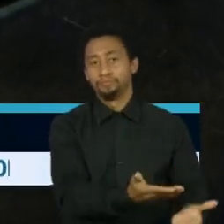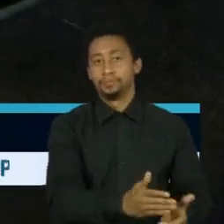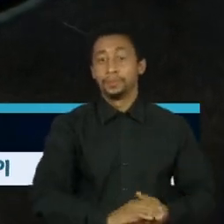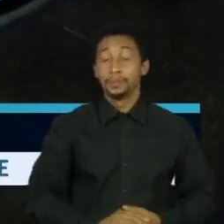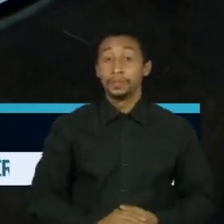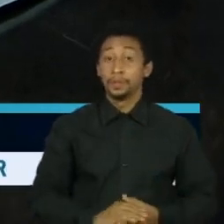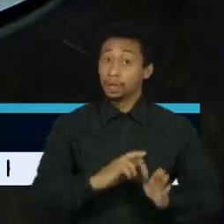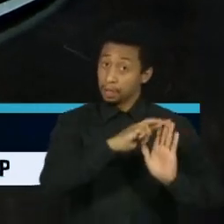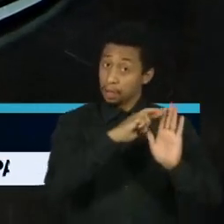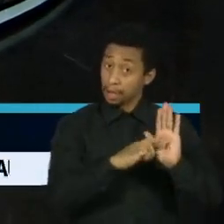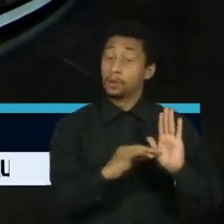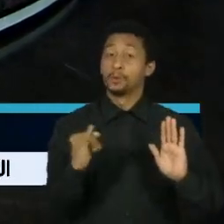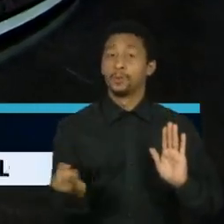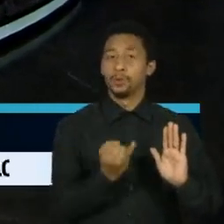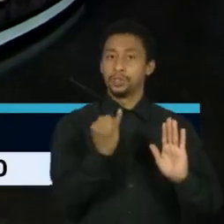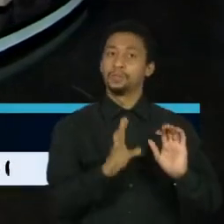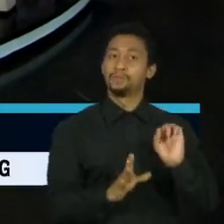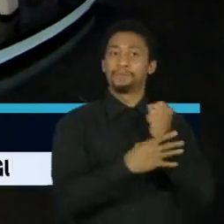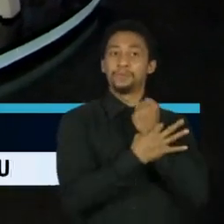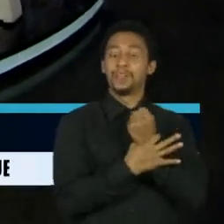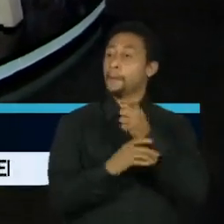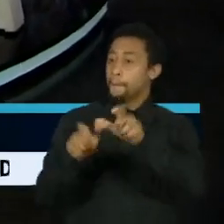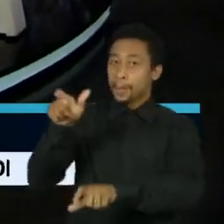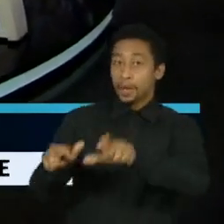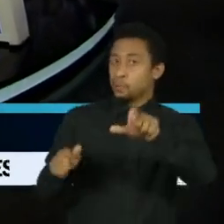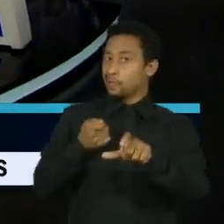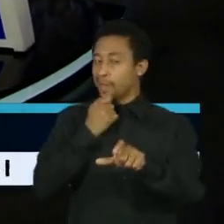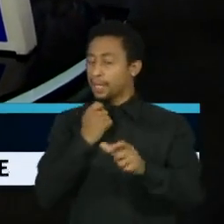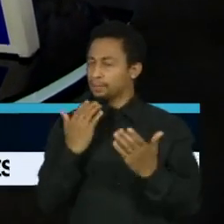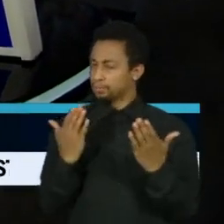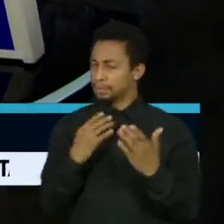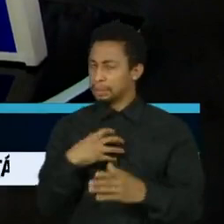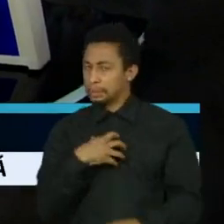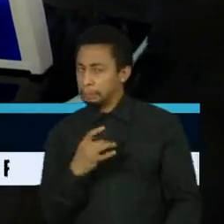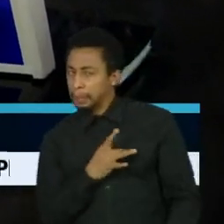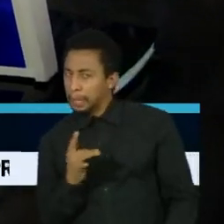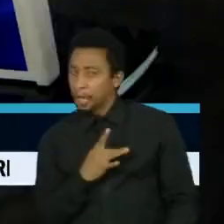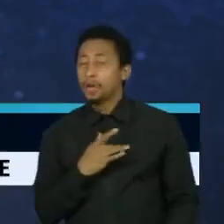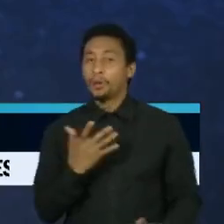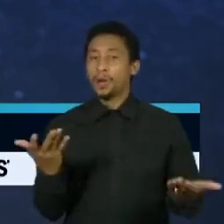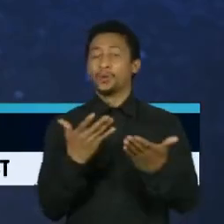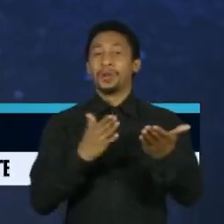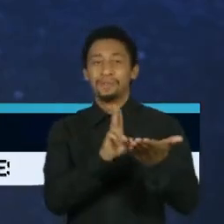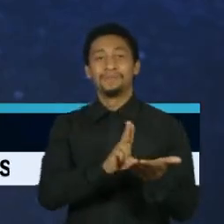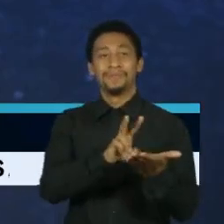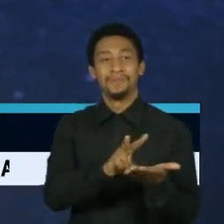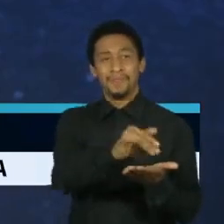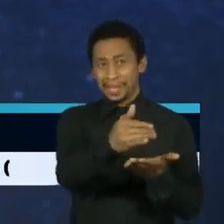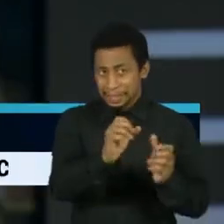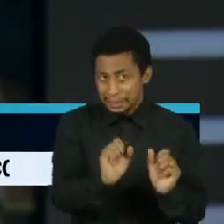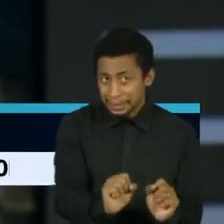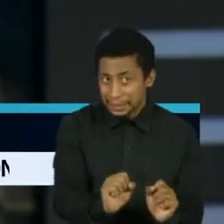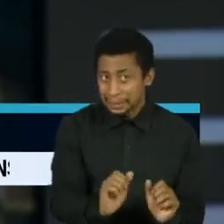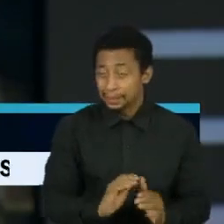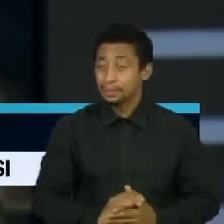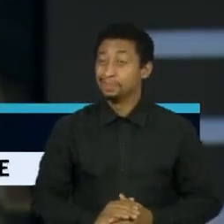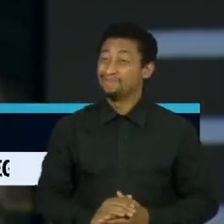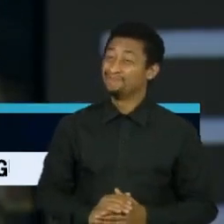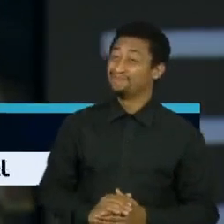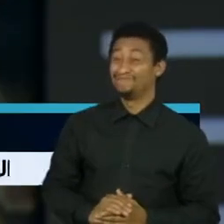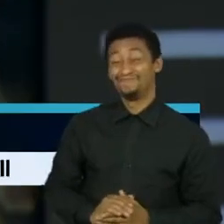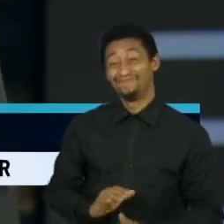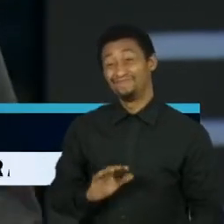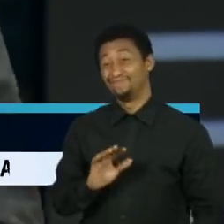Essas são mudanças que podem atrair os clientes que não aderiram ainda ao Pix por medo de golpe, Alexandre? Acho que não.